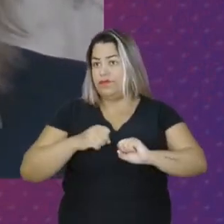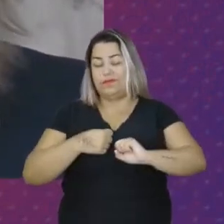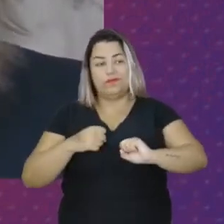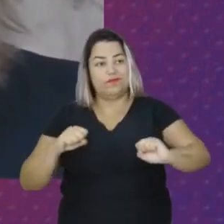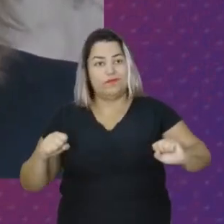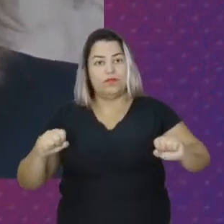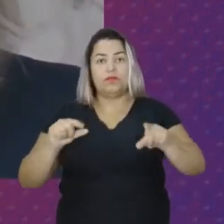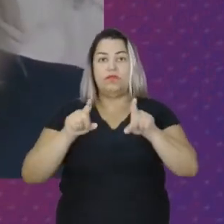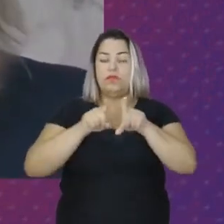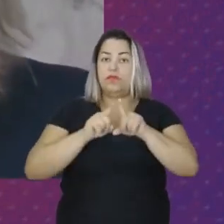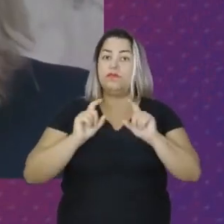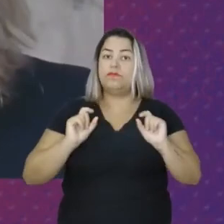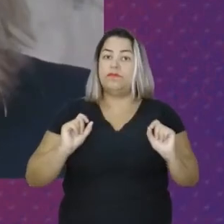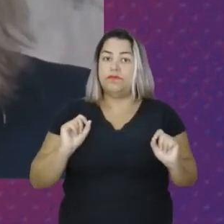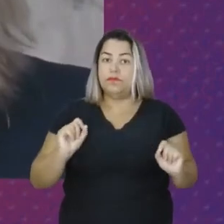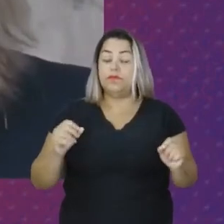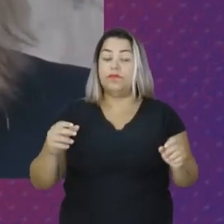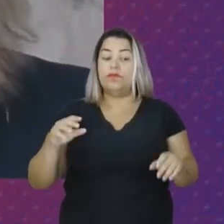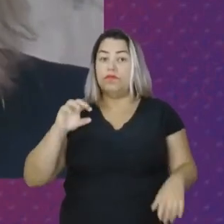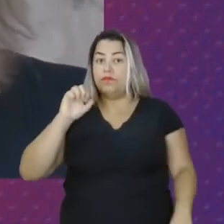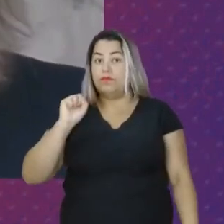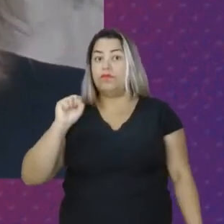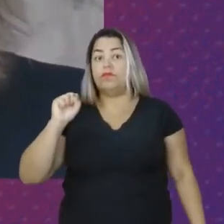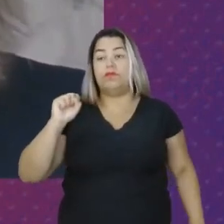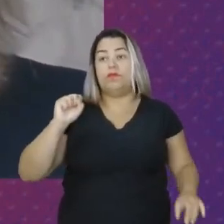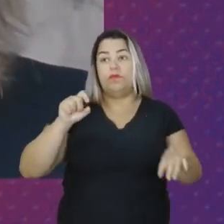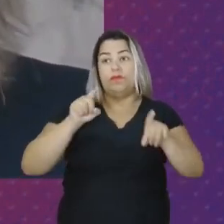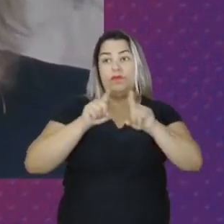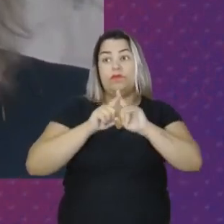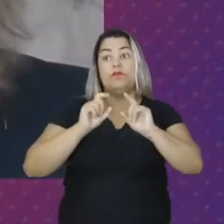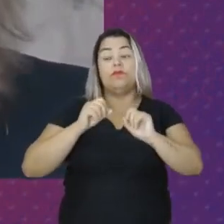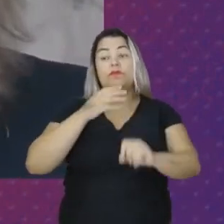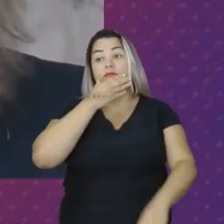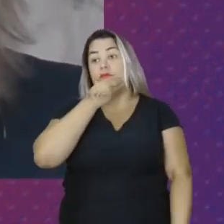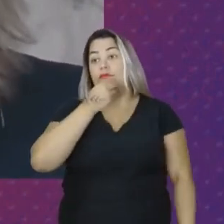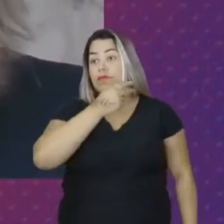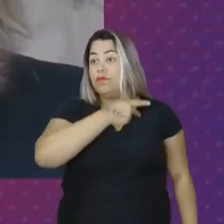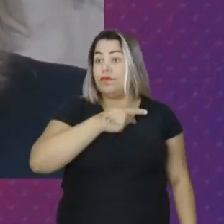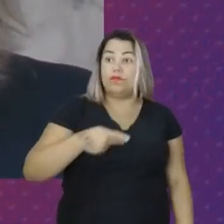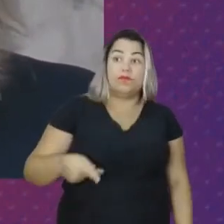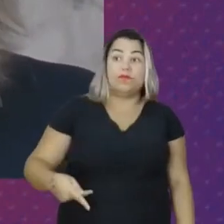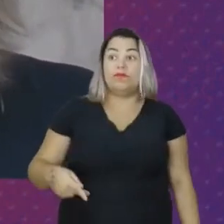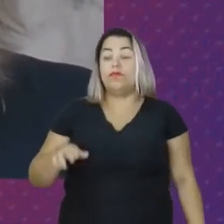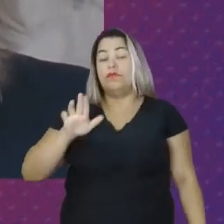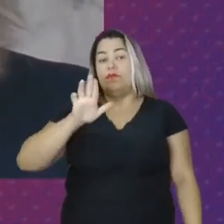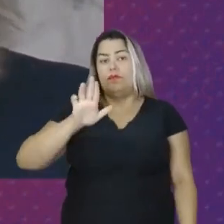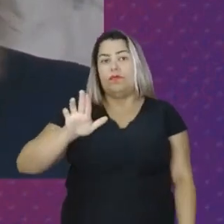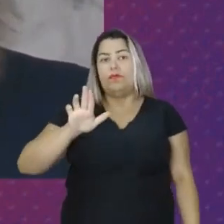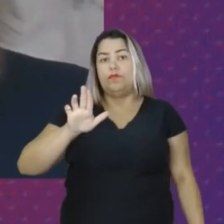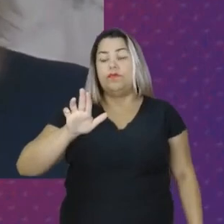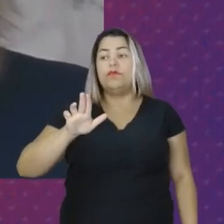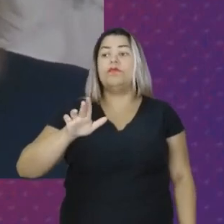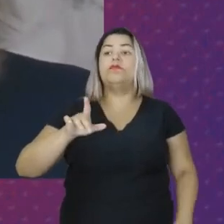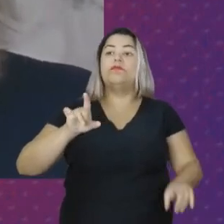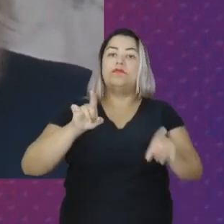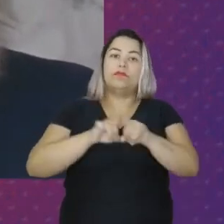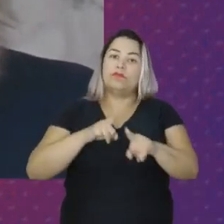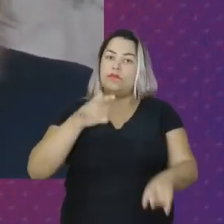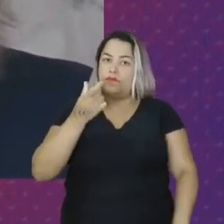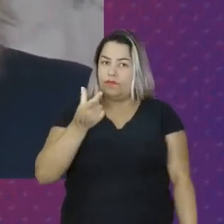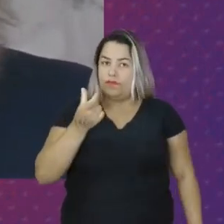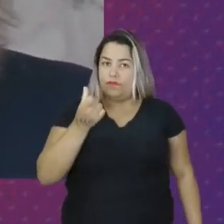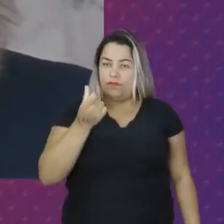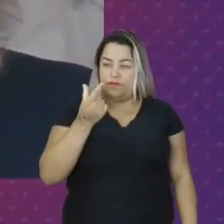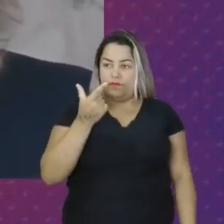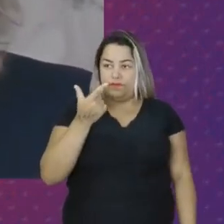muito grande. Então, no dia 8 de março, o presidente Lula lançou